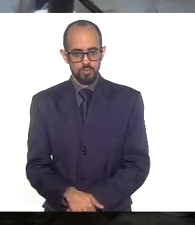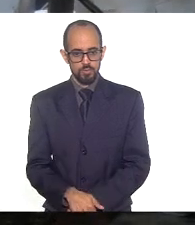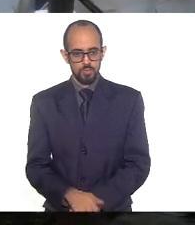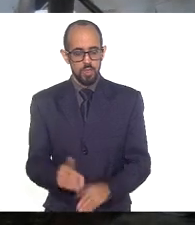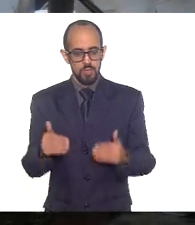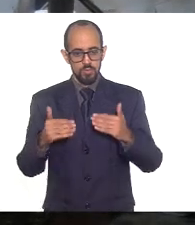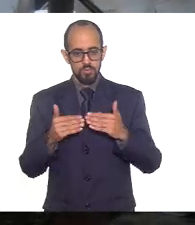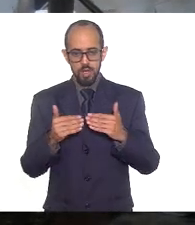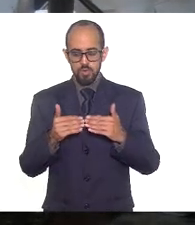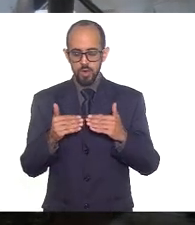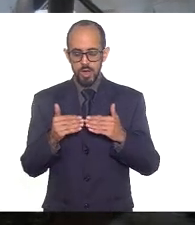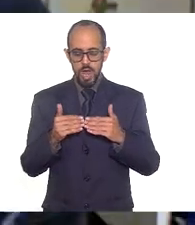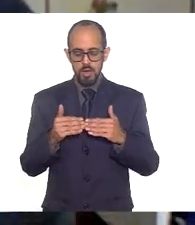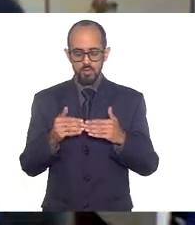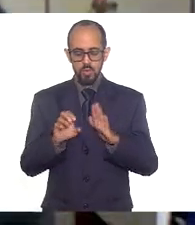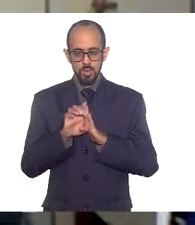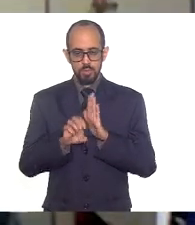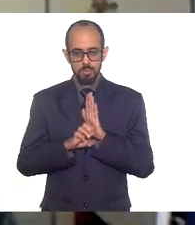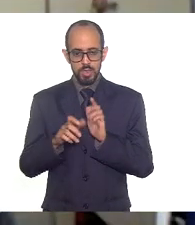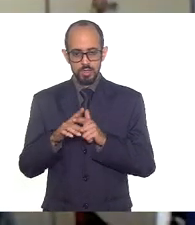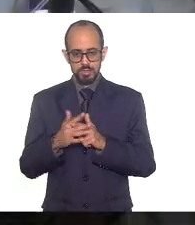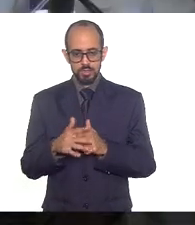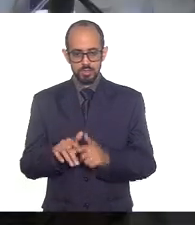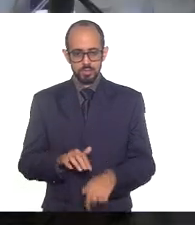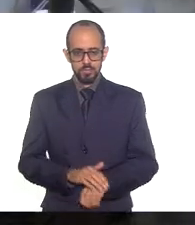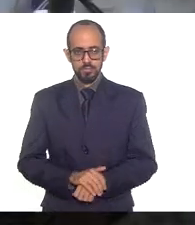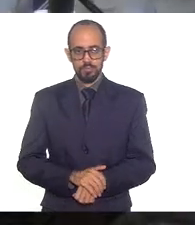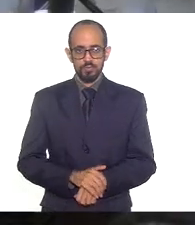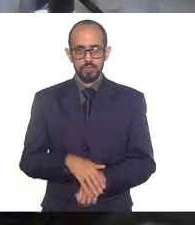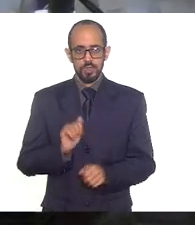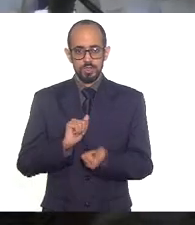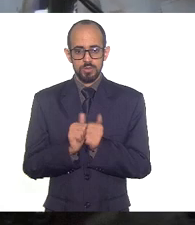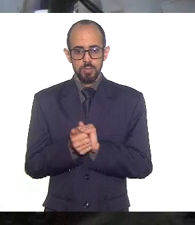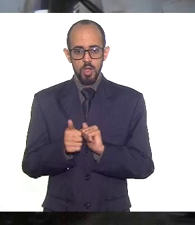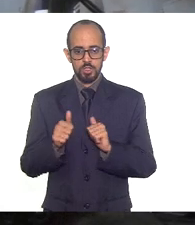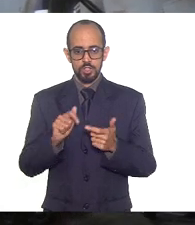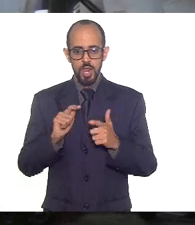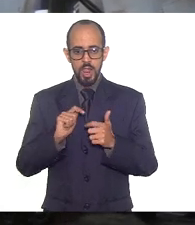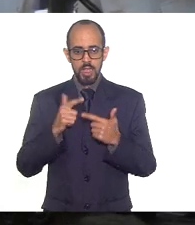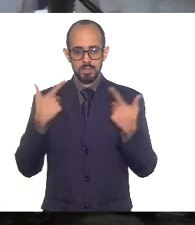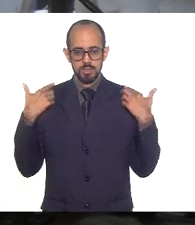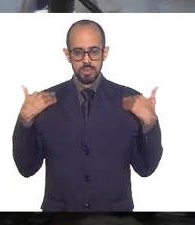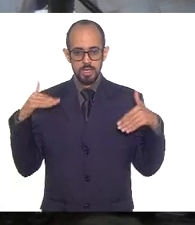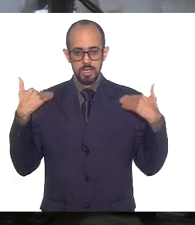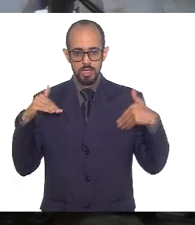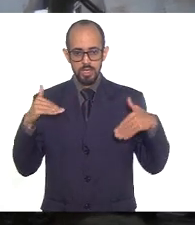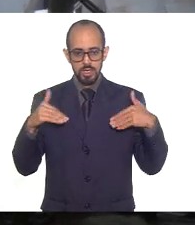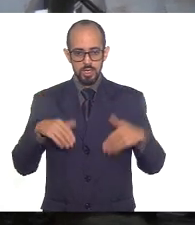parecer favorável com as emendas da comissão de esporte lazer Deputado Wellington